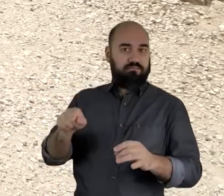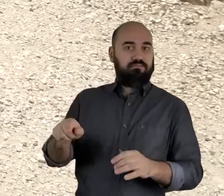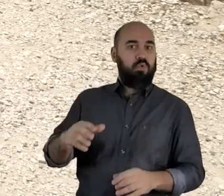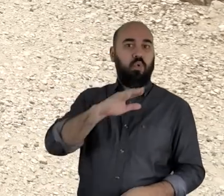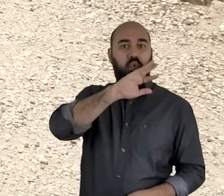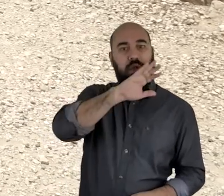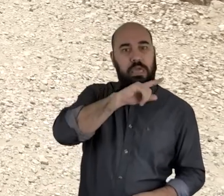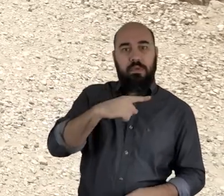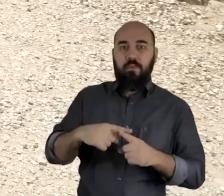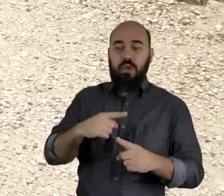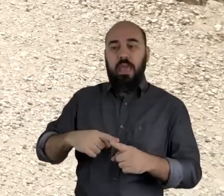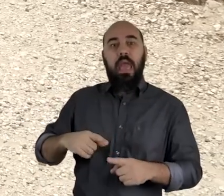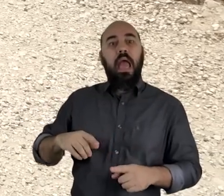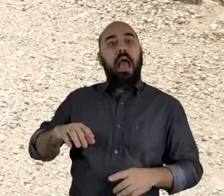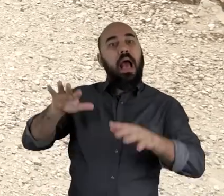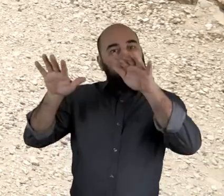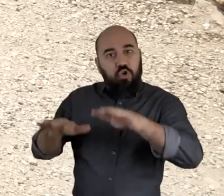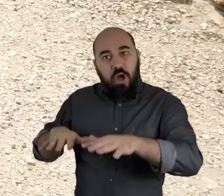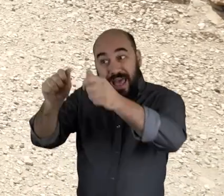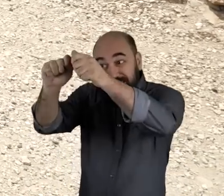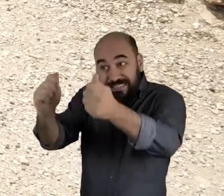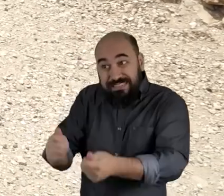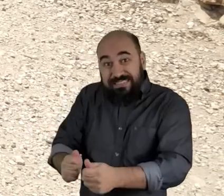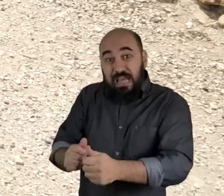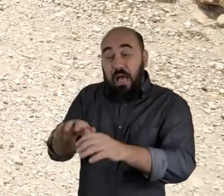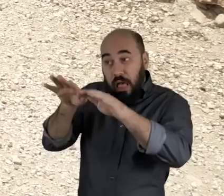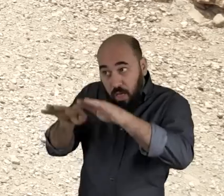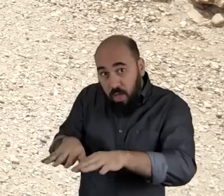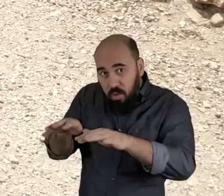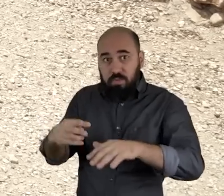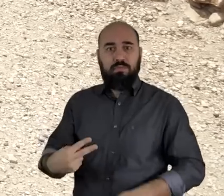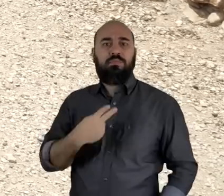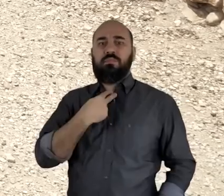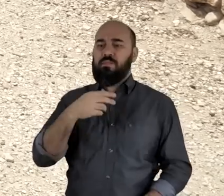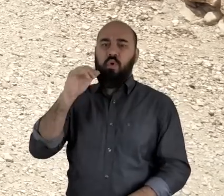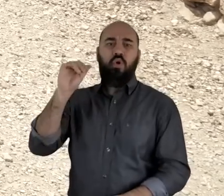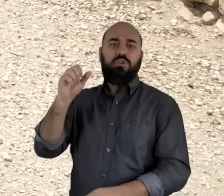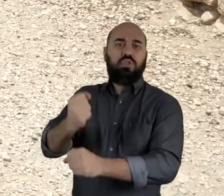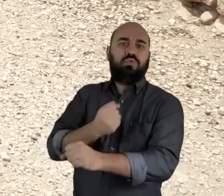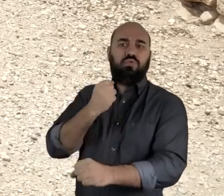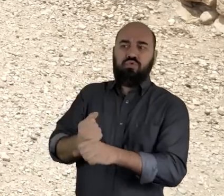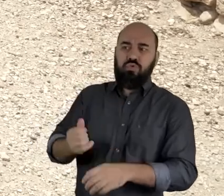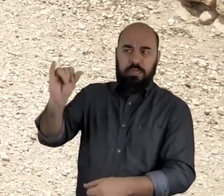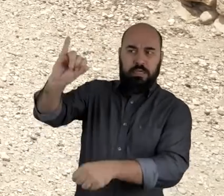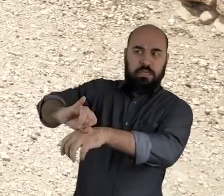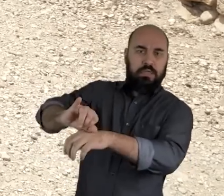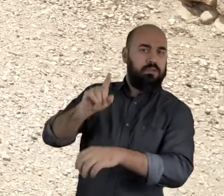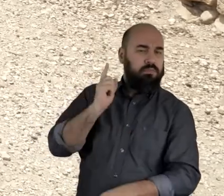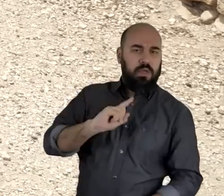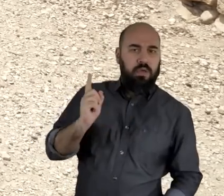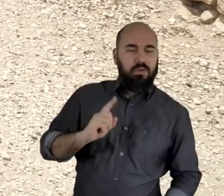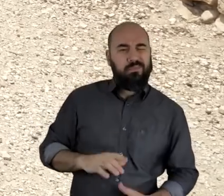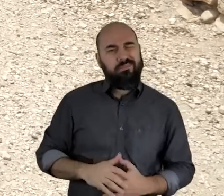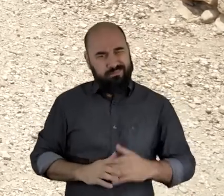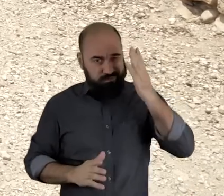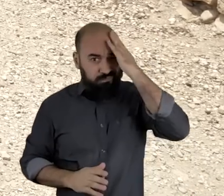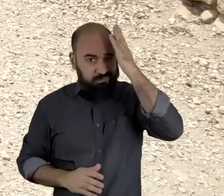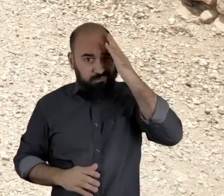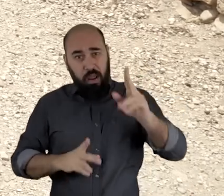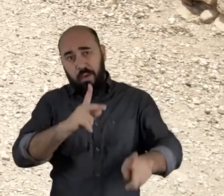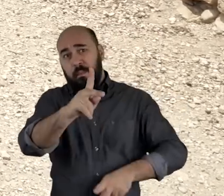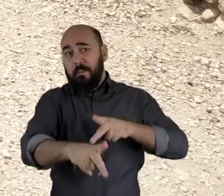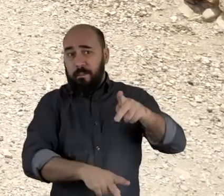ponto de adoração, aqui foi ponto de idolatria. Vocês não devem construir nada aqui. Talvez até porque o povo já tinha a